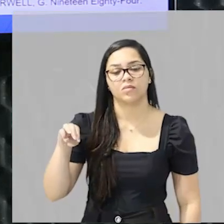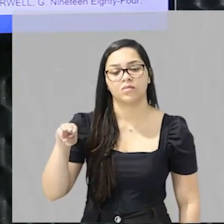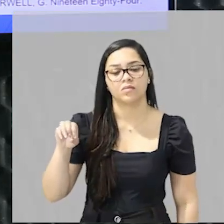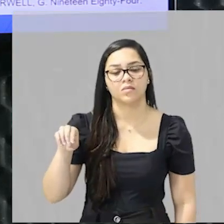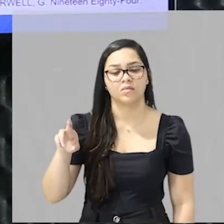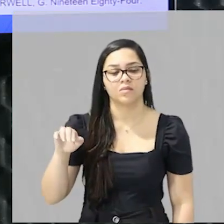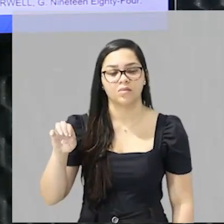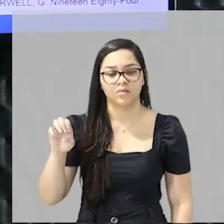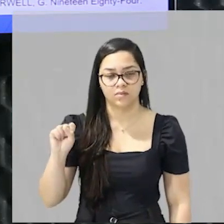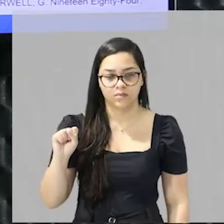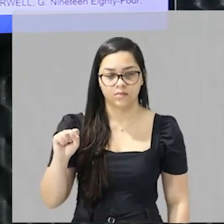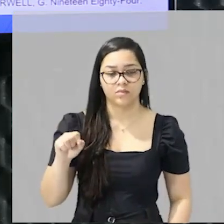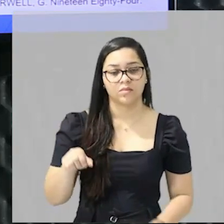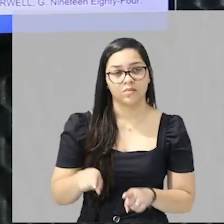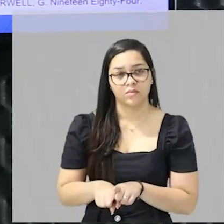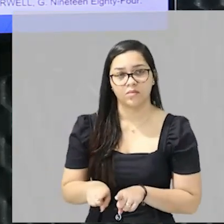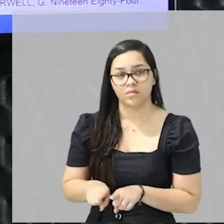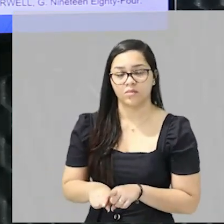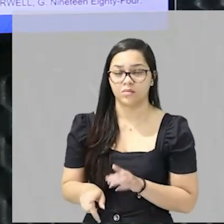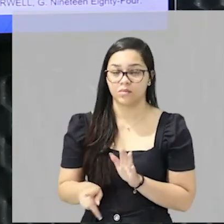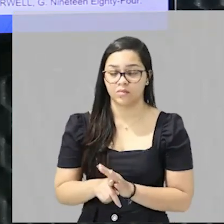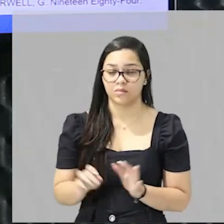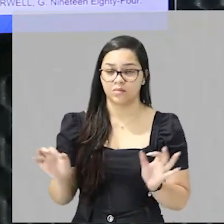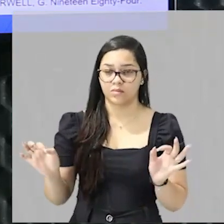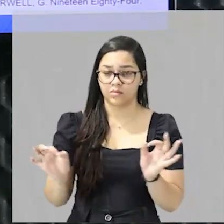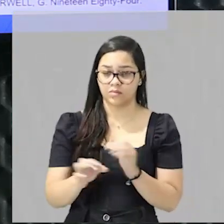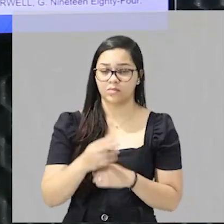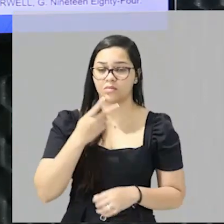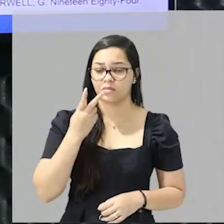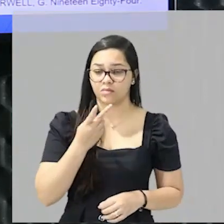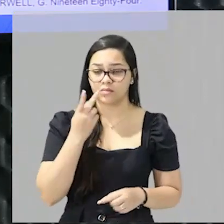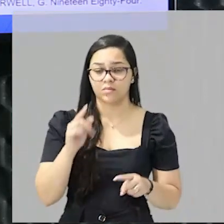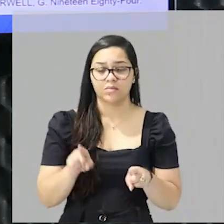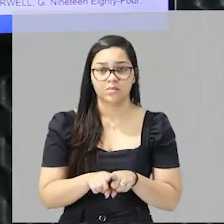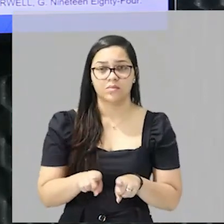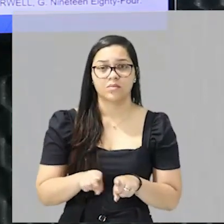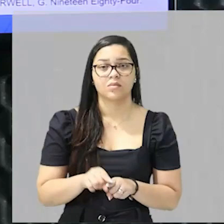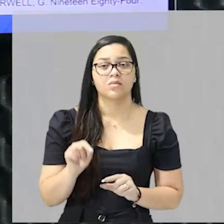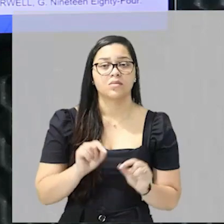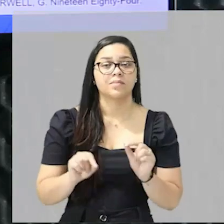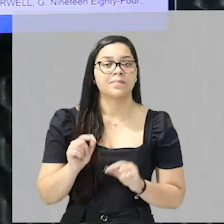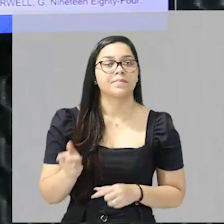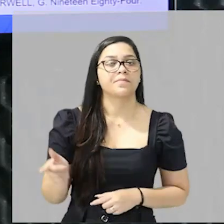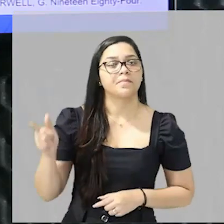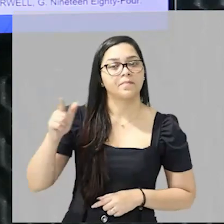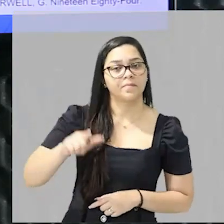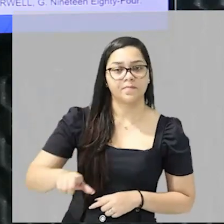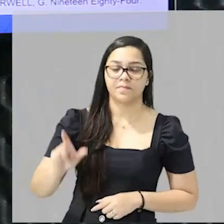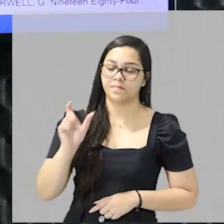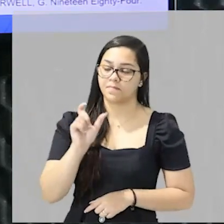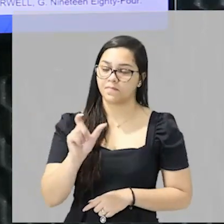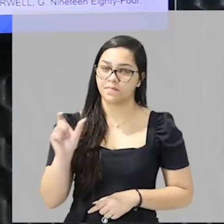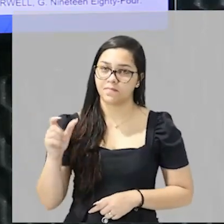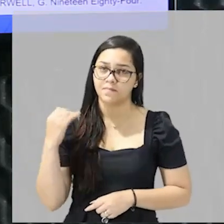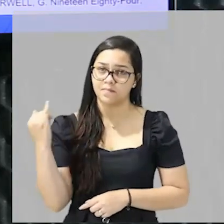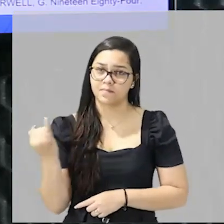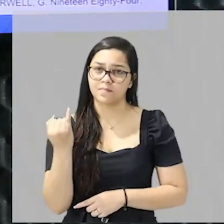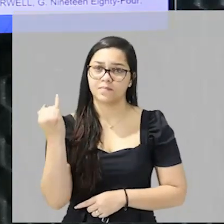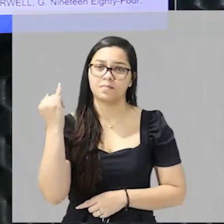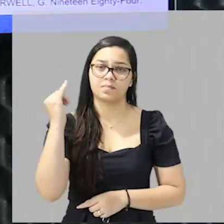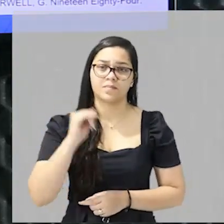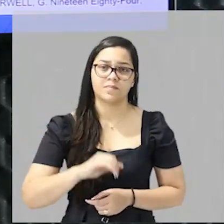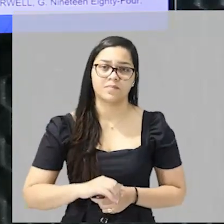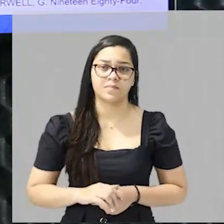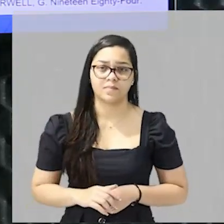eu vejo essa parte final da argumentação, eu vou ver a repetição dessas palavras-chave, records e